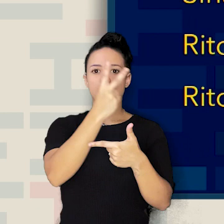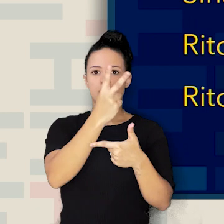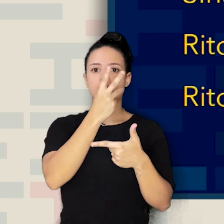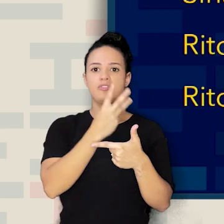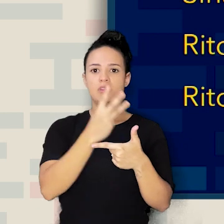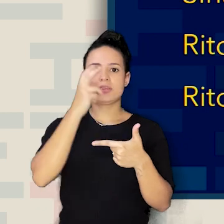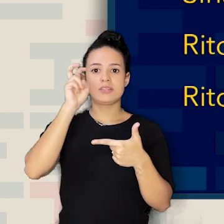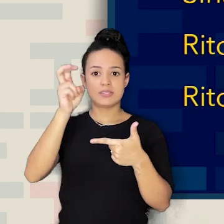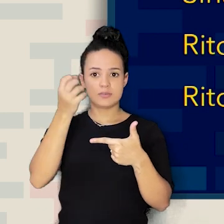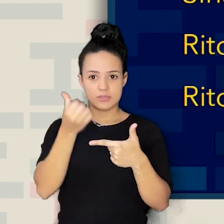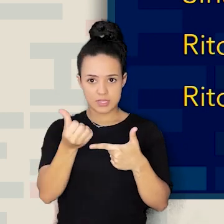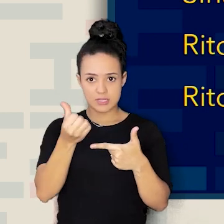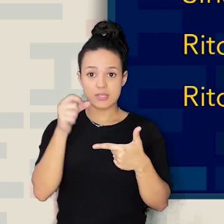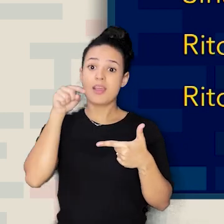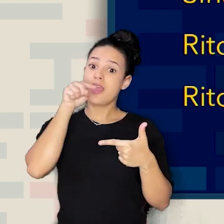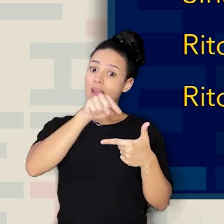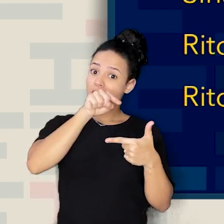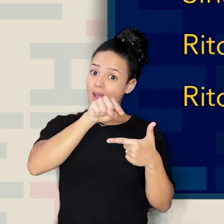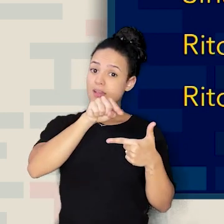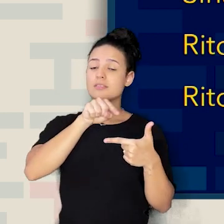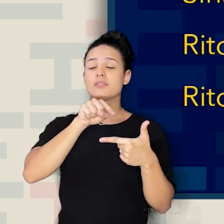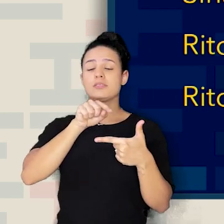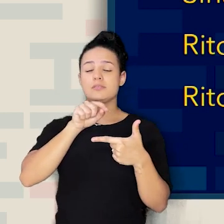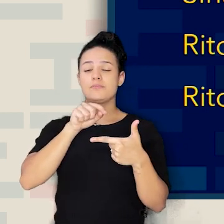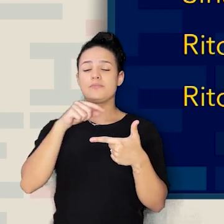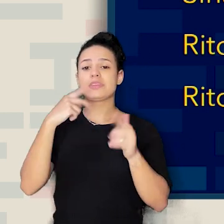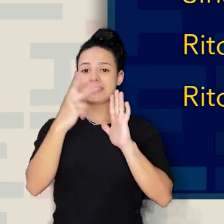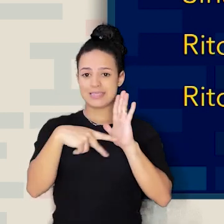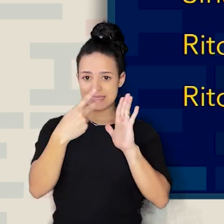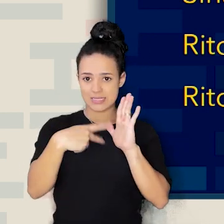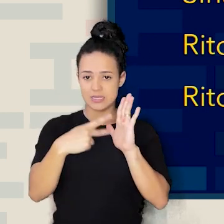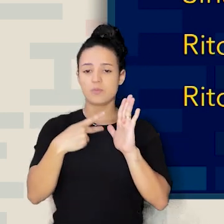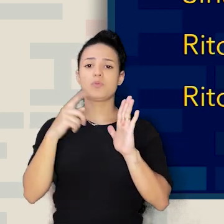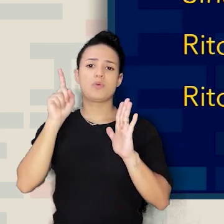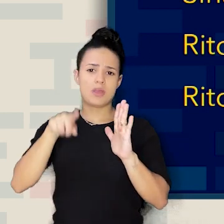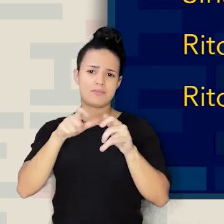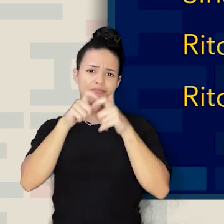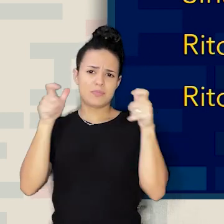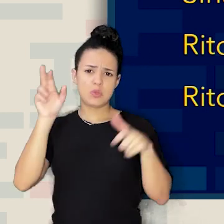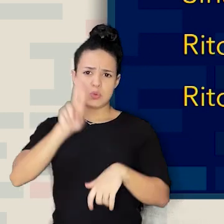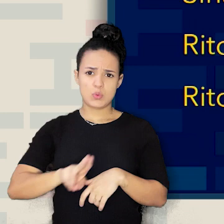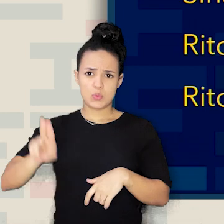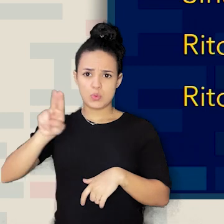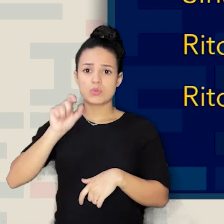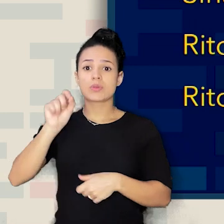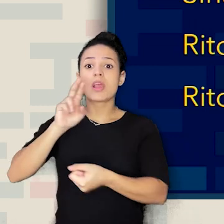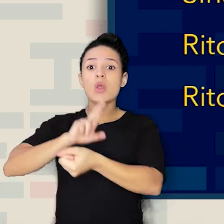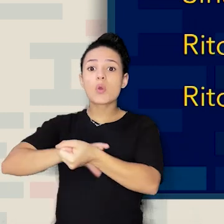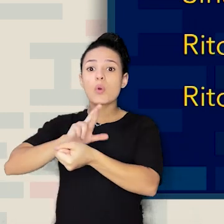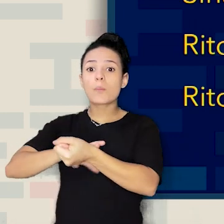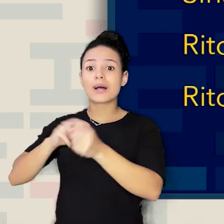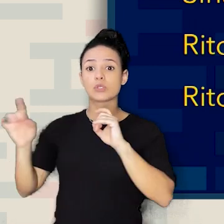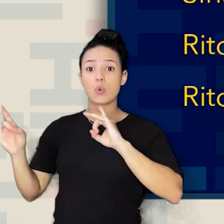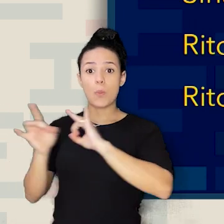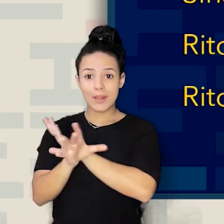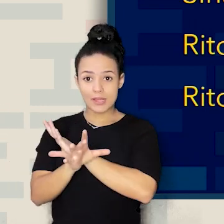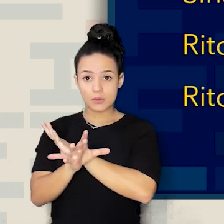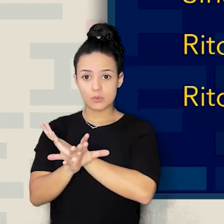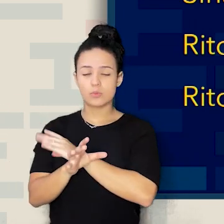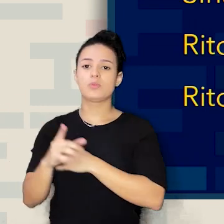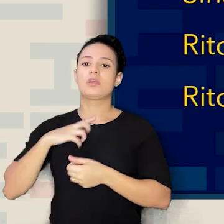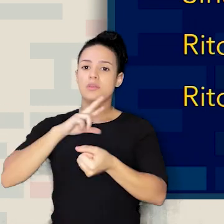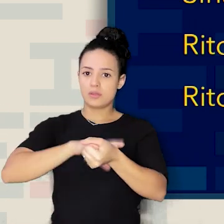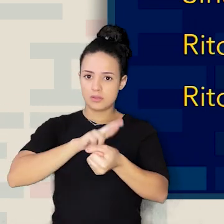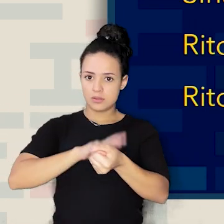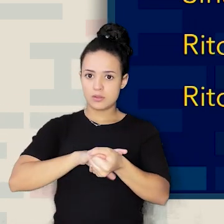5, 6. Esse sinal de repetição aqui é geralmente utilizado para repetição de compassos completos, tá? Eu